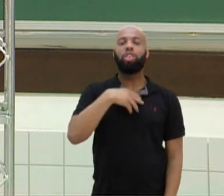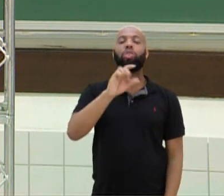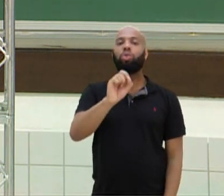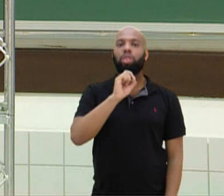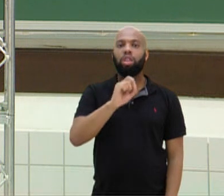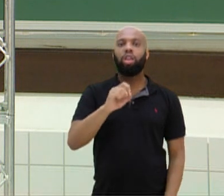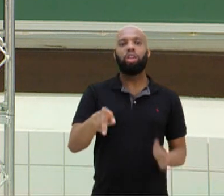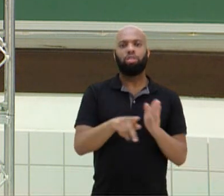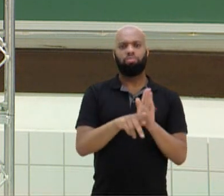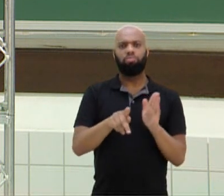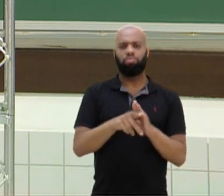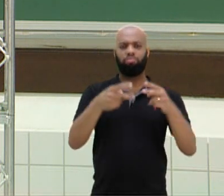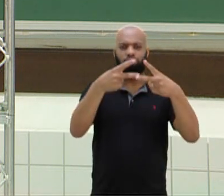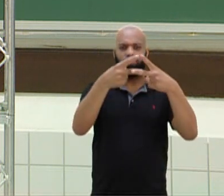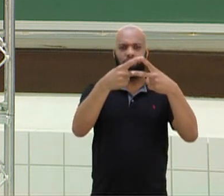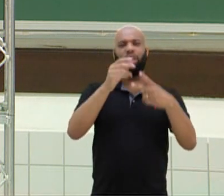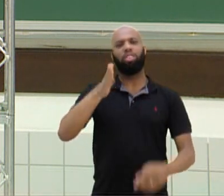ao quadrado